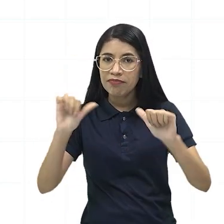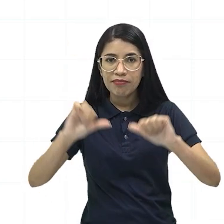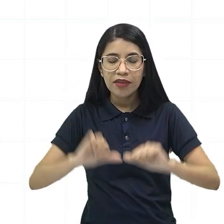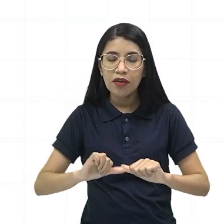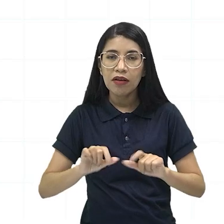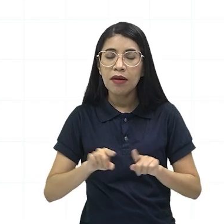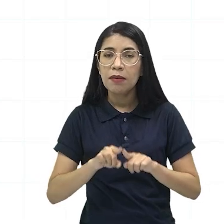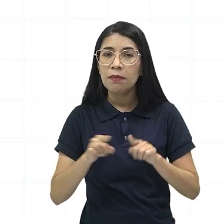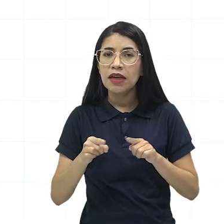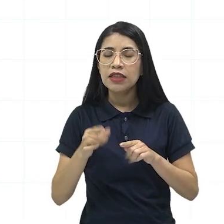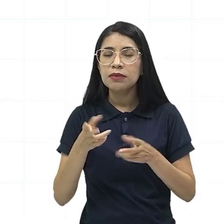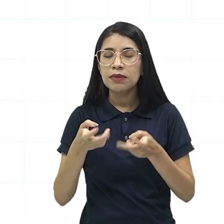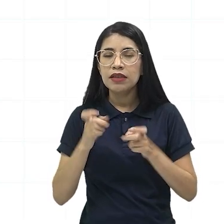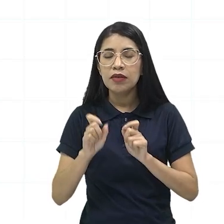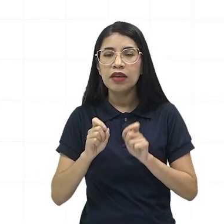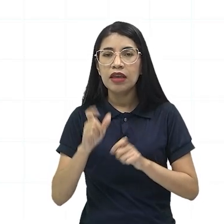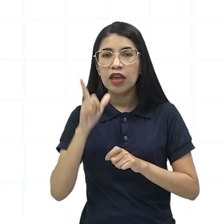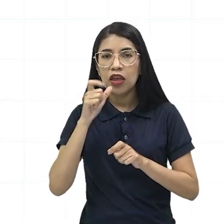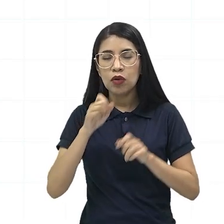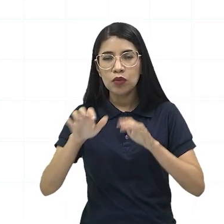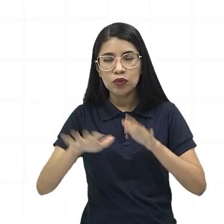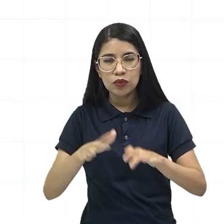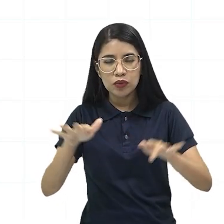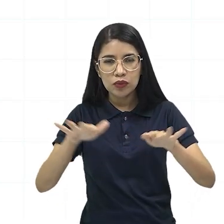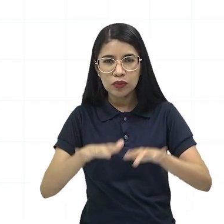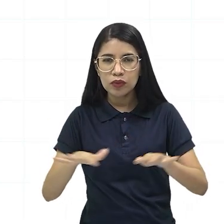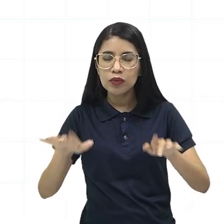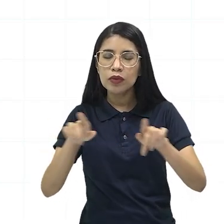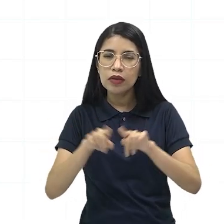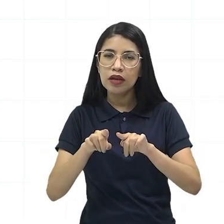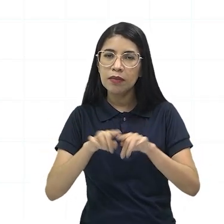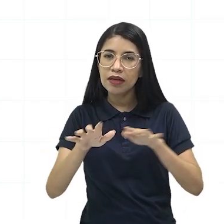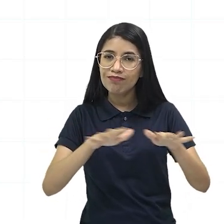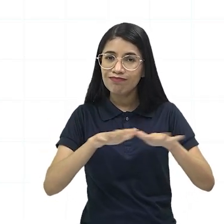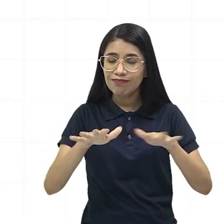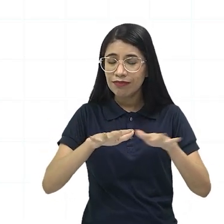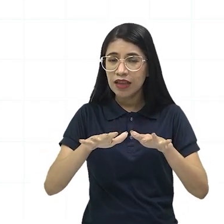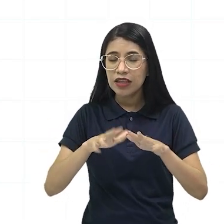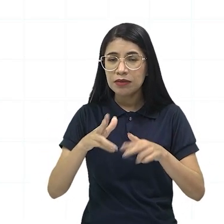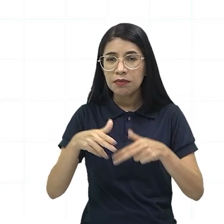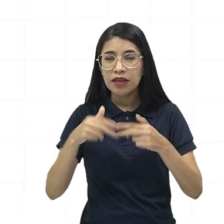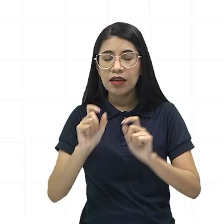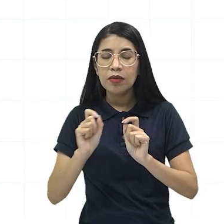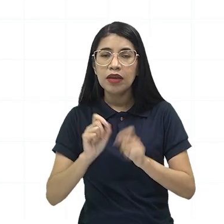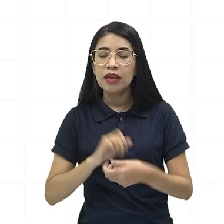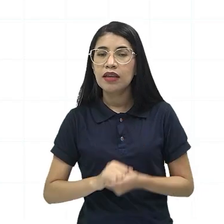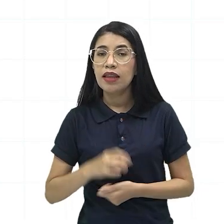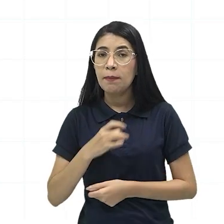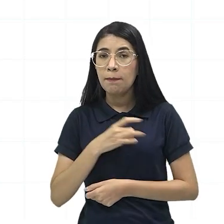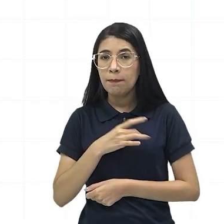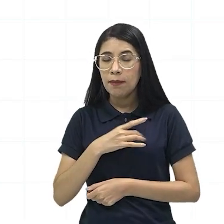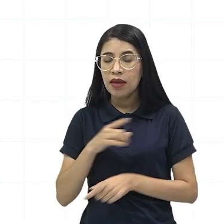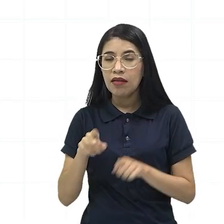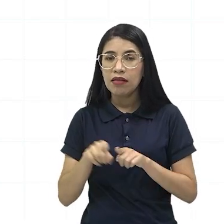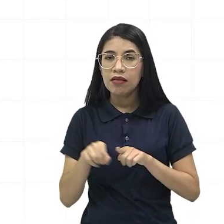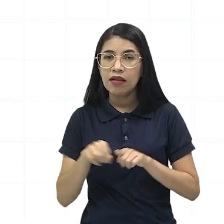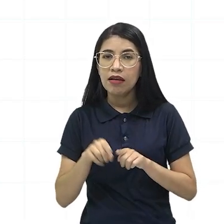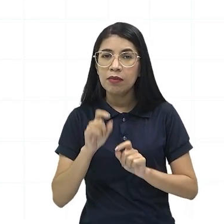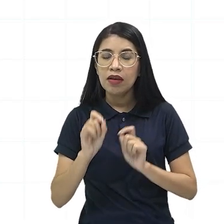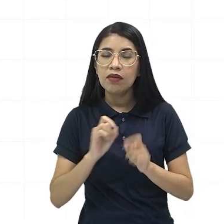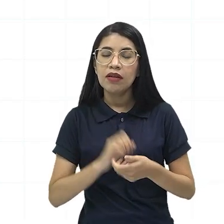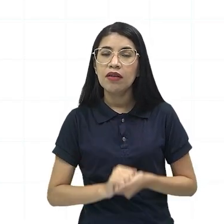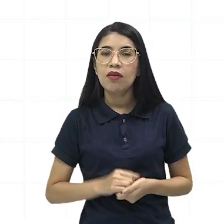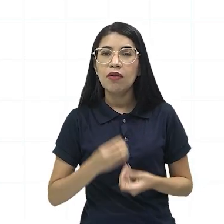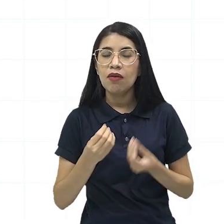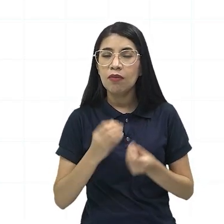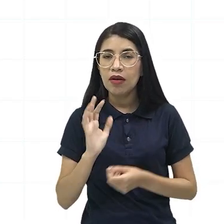louvemos o maremoto e o terremoto pelo que eles têm de fundamentalmente pânico, pela sua cega,